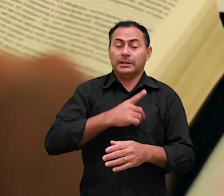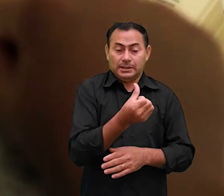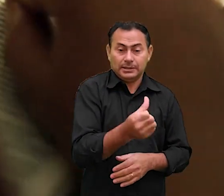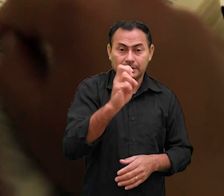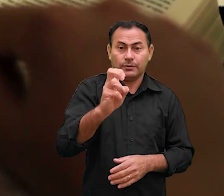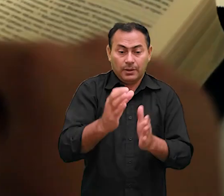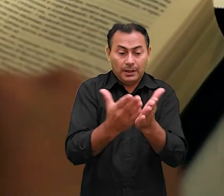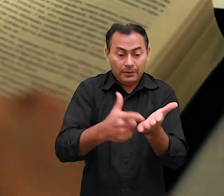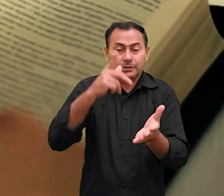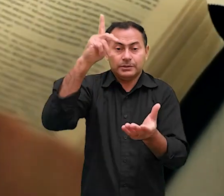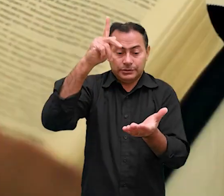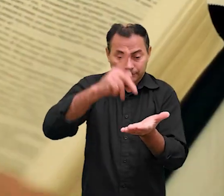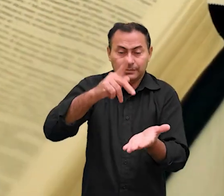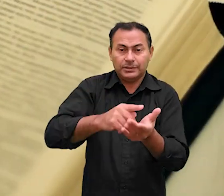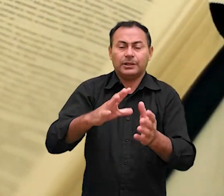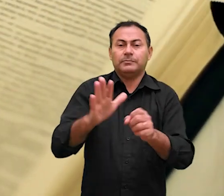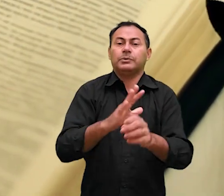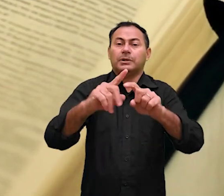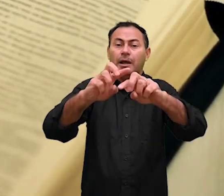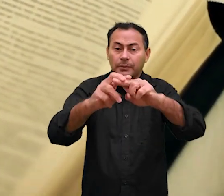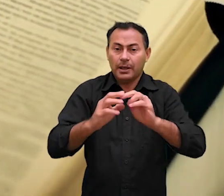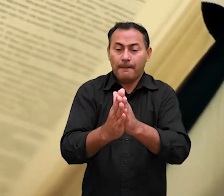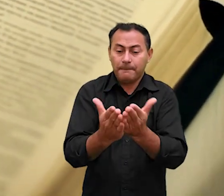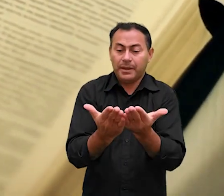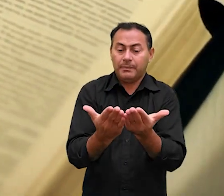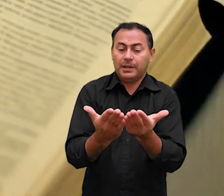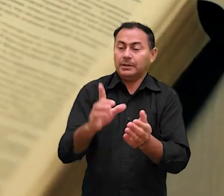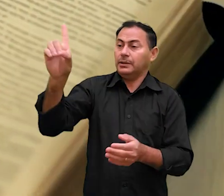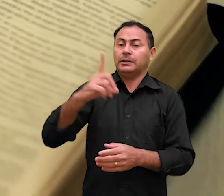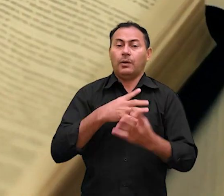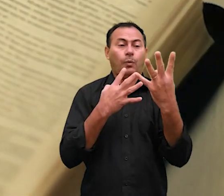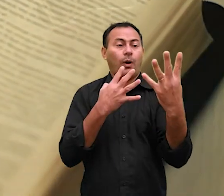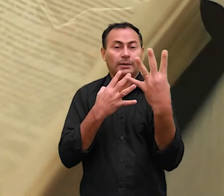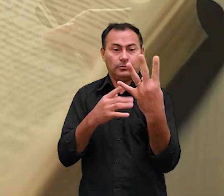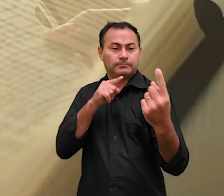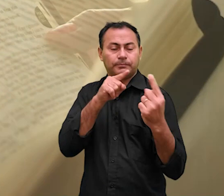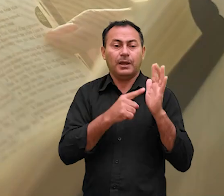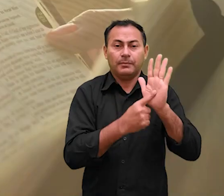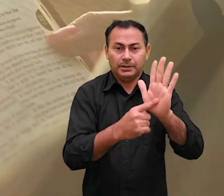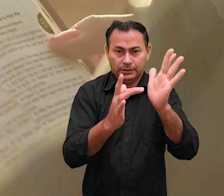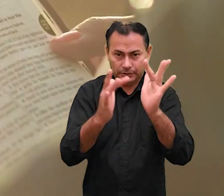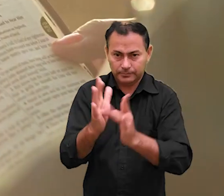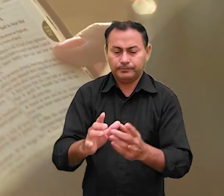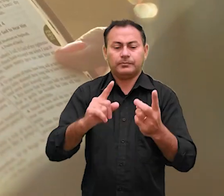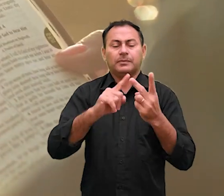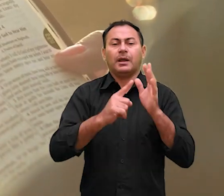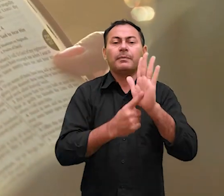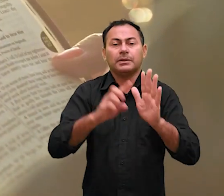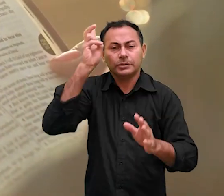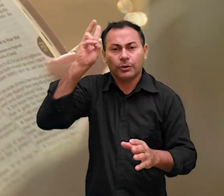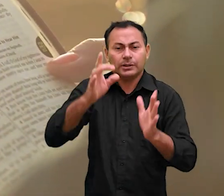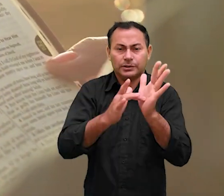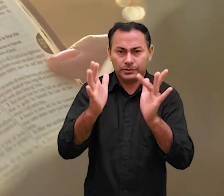da verdade, para o crente. Portanto, a Bíblia tem 4 propósitos: apresentar Jesus Cristo, apresentar